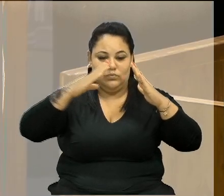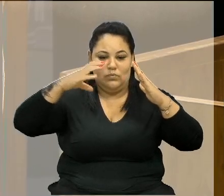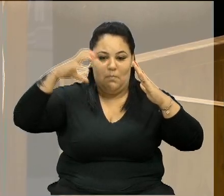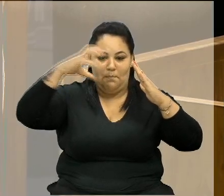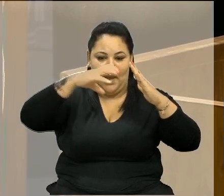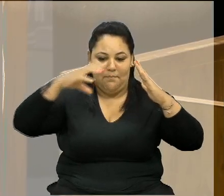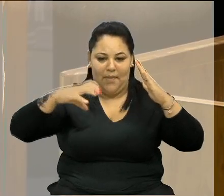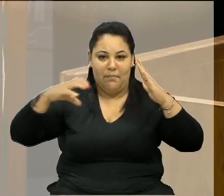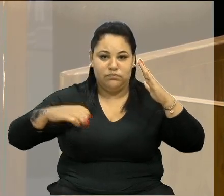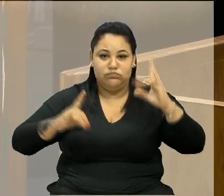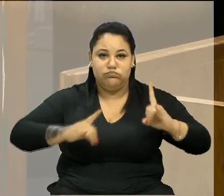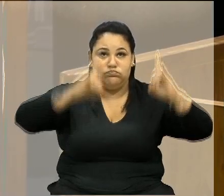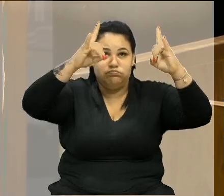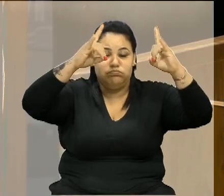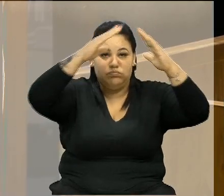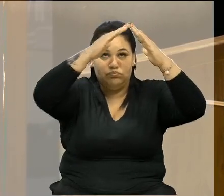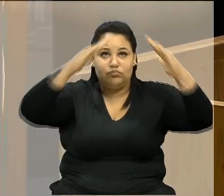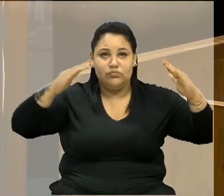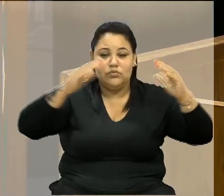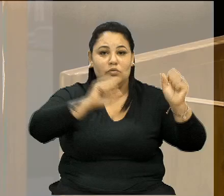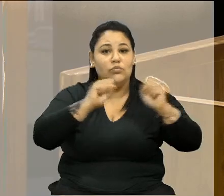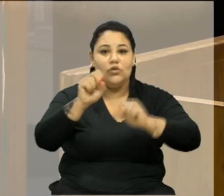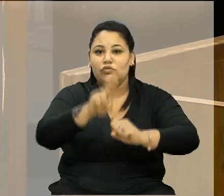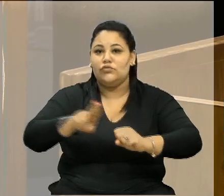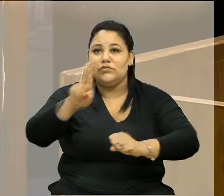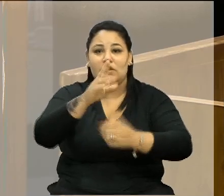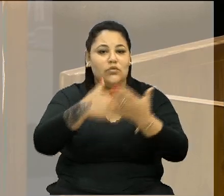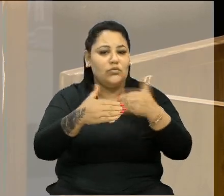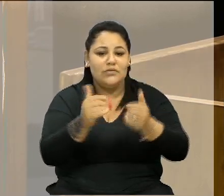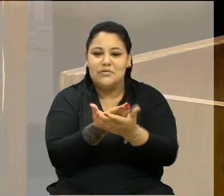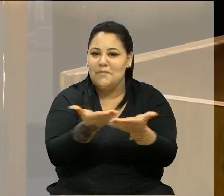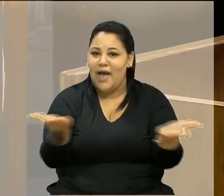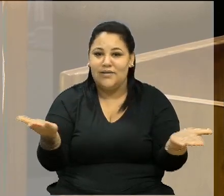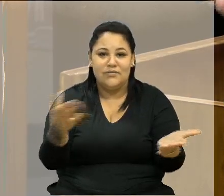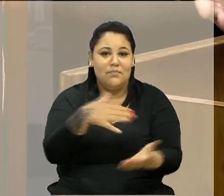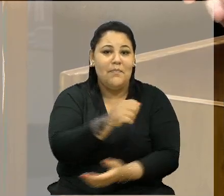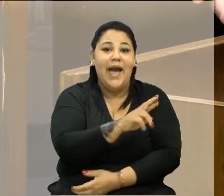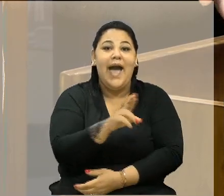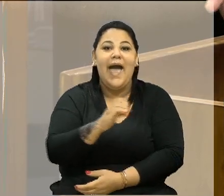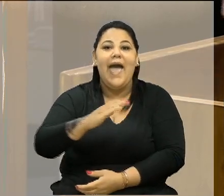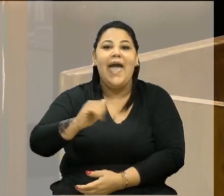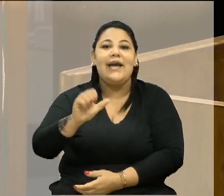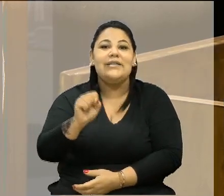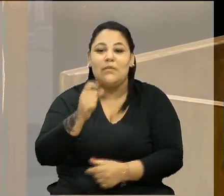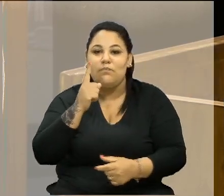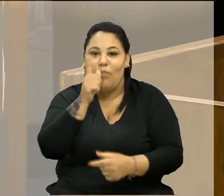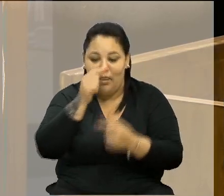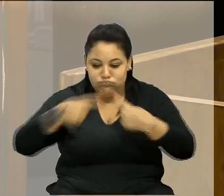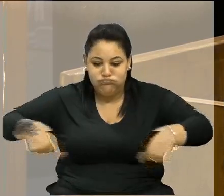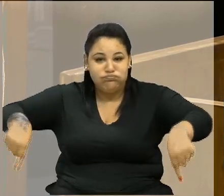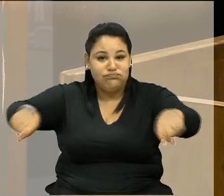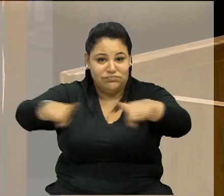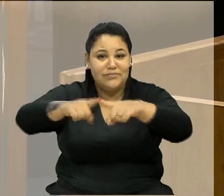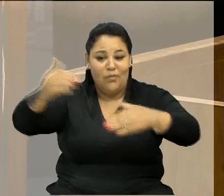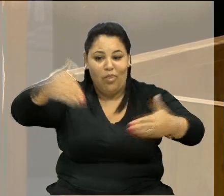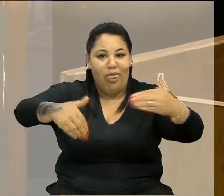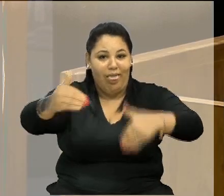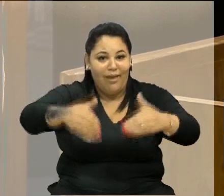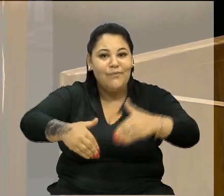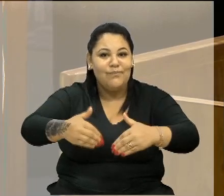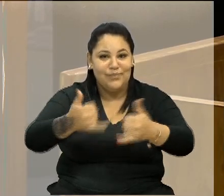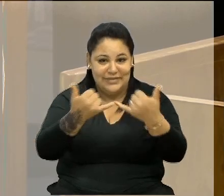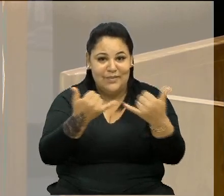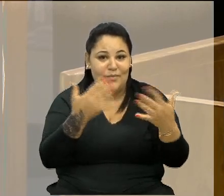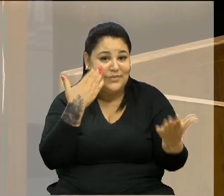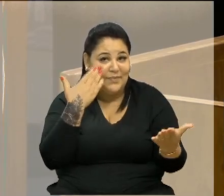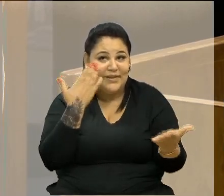dos prédios. Hoje a gente pode ocupar todo aquele espaço da Marrecas, a Marreca, assim, a represa, a Maese, enfim, mas fazendo